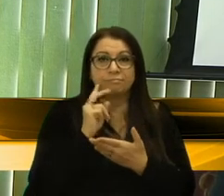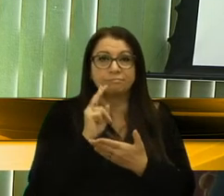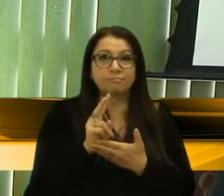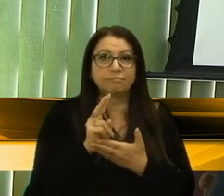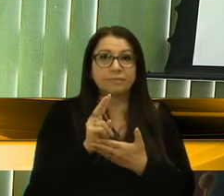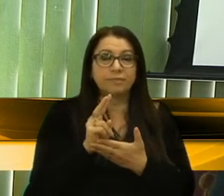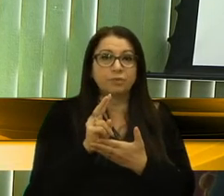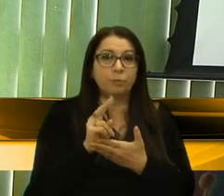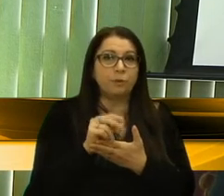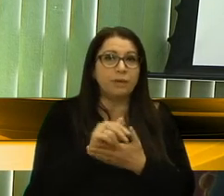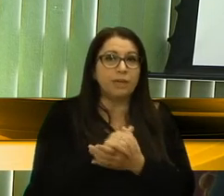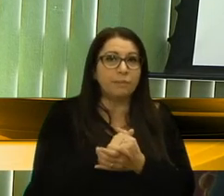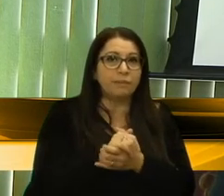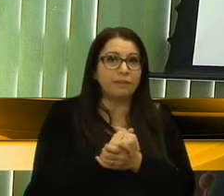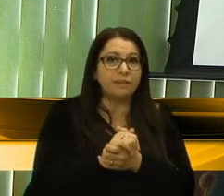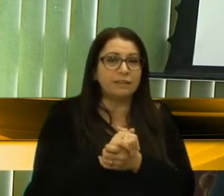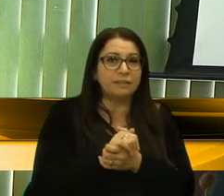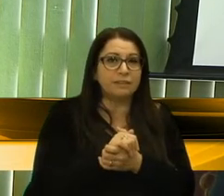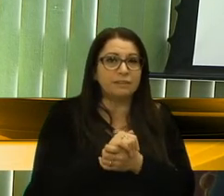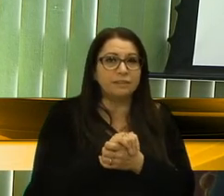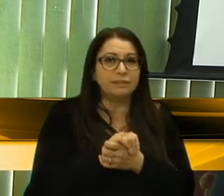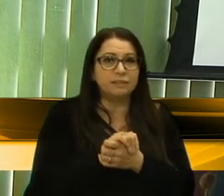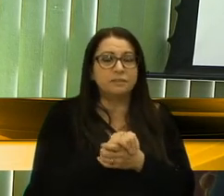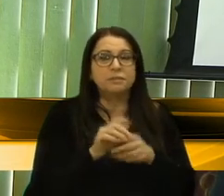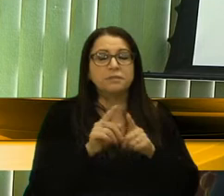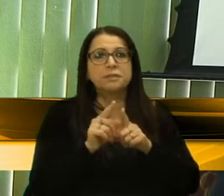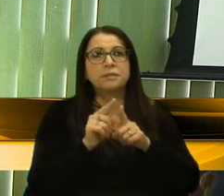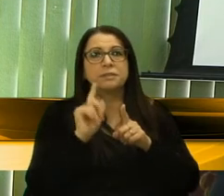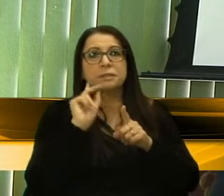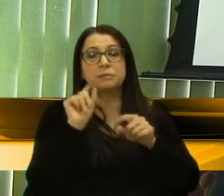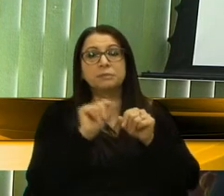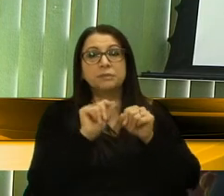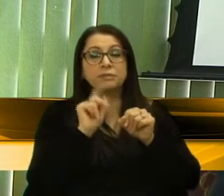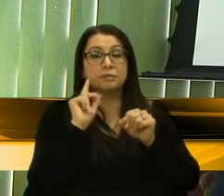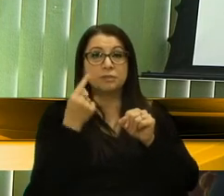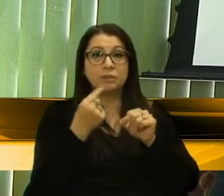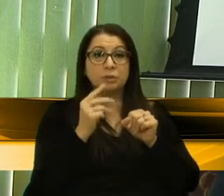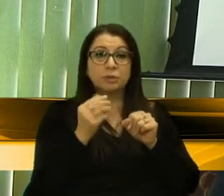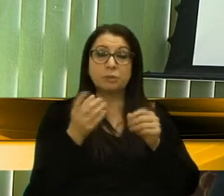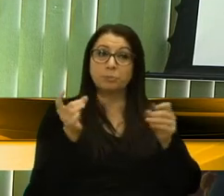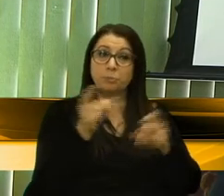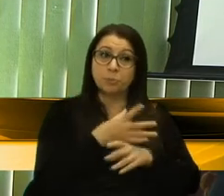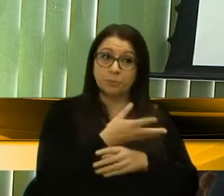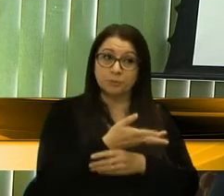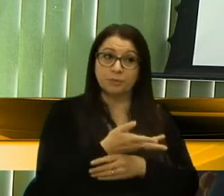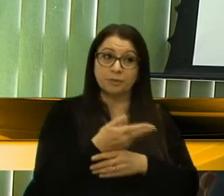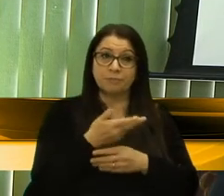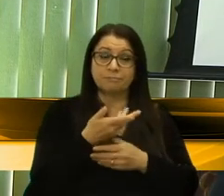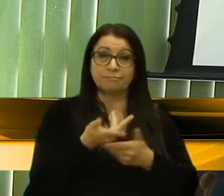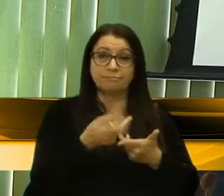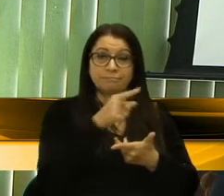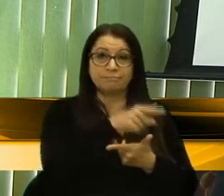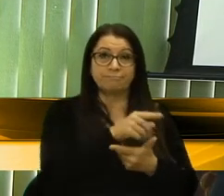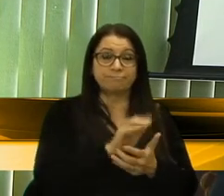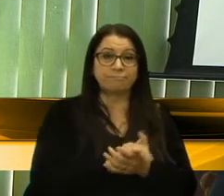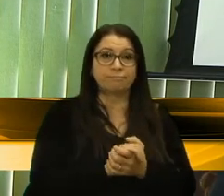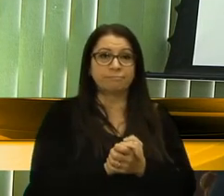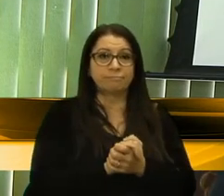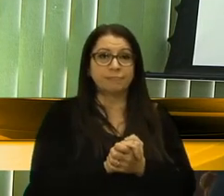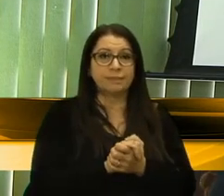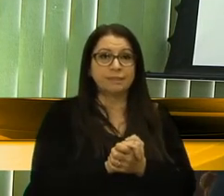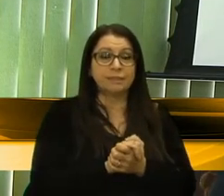lidado com todo denodo e com eficácia para que tão prontamente a gente coloque